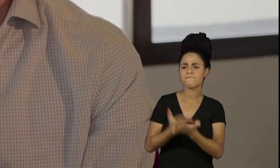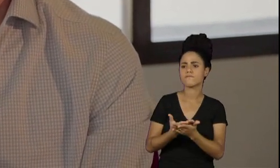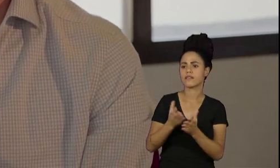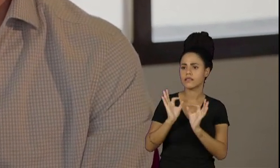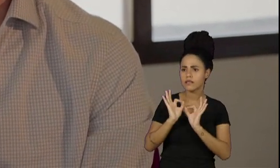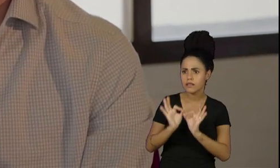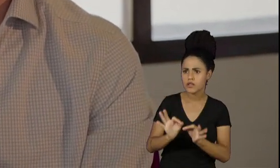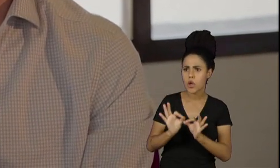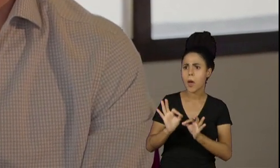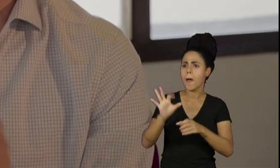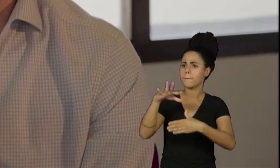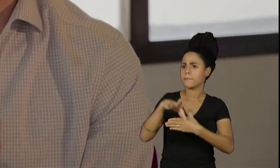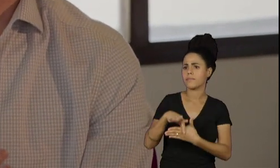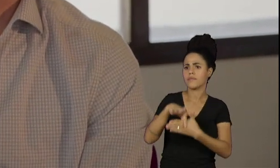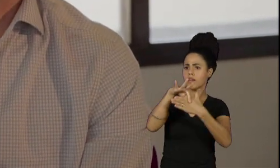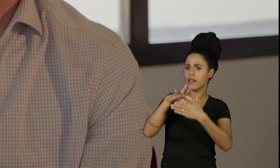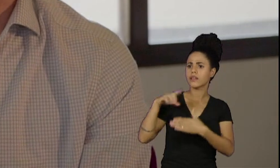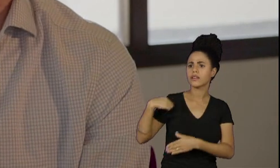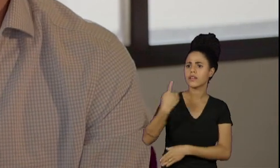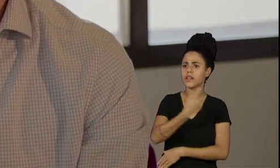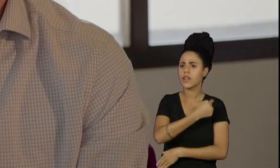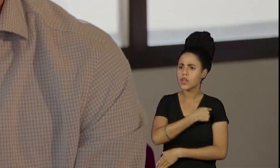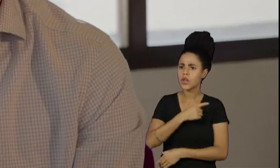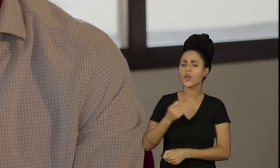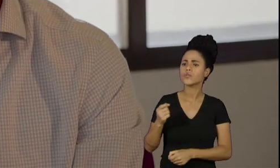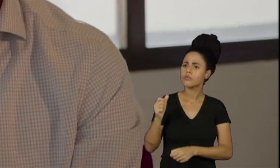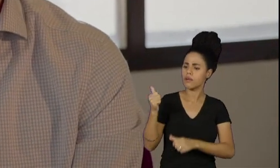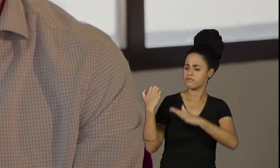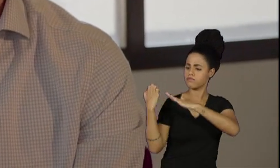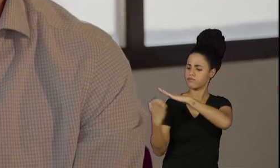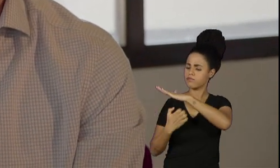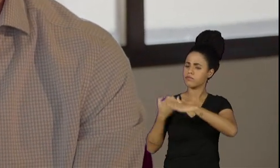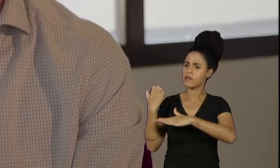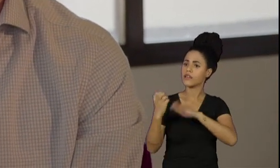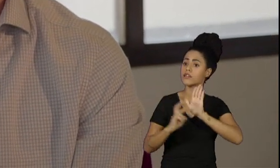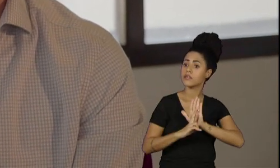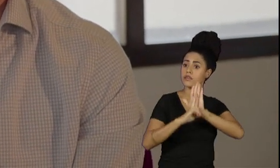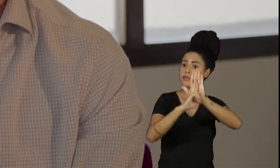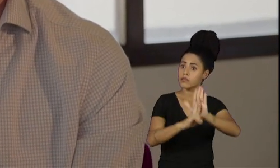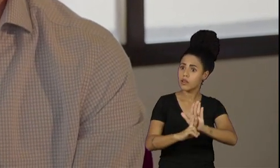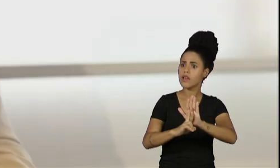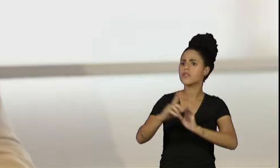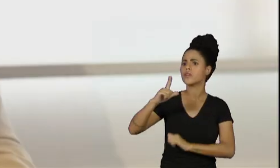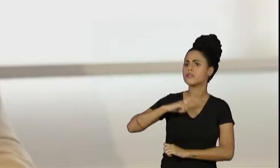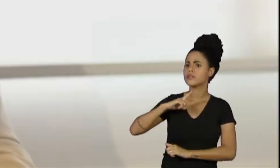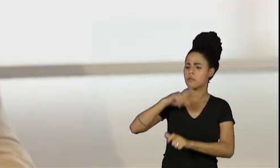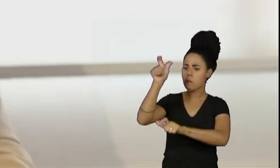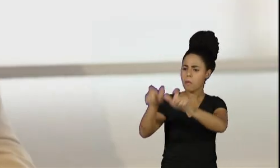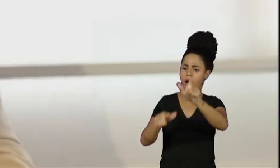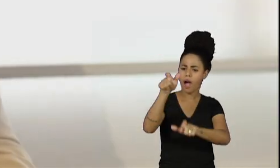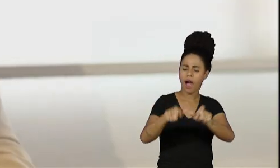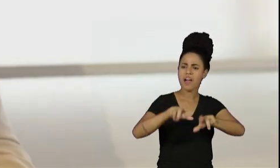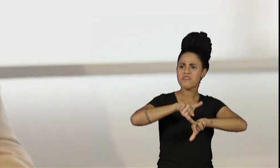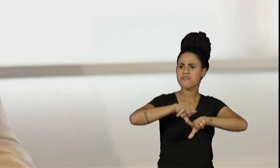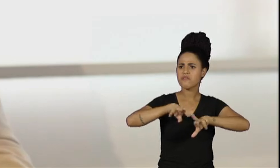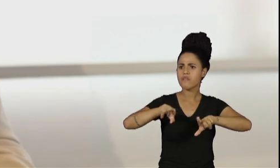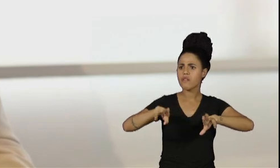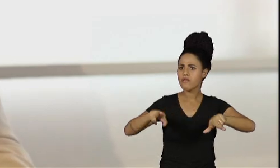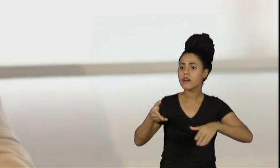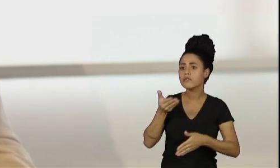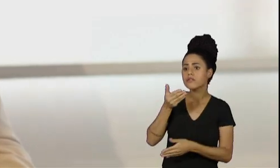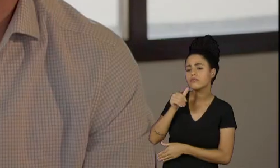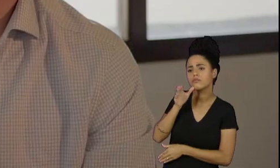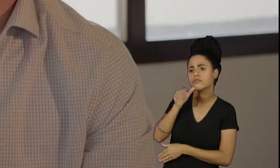de liderança nosso, né, na empresa, na representatividade que a gente tem sendo os maiores empregadores do país, 35% da nossa mão de